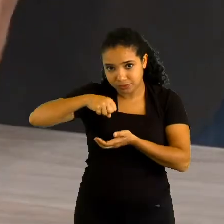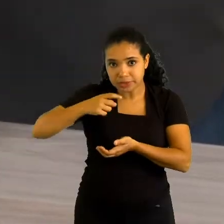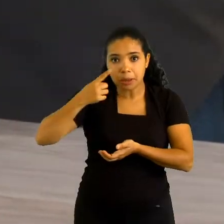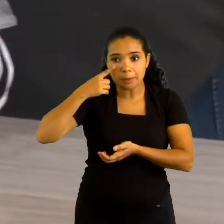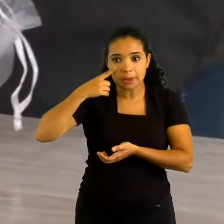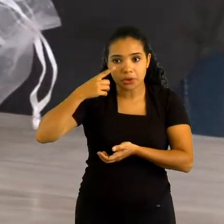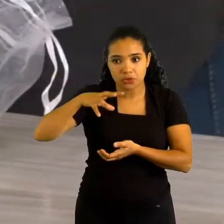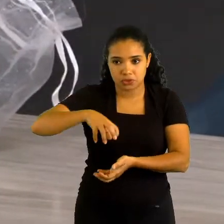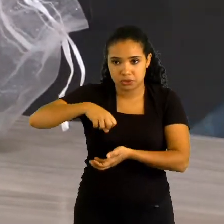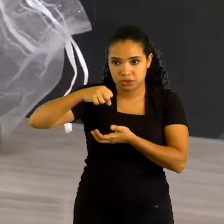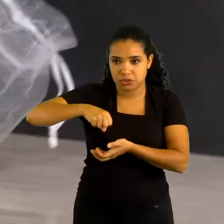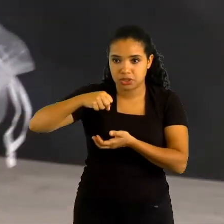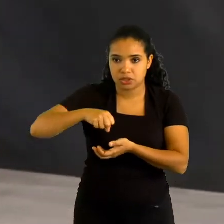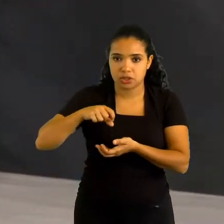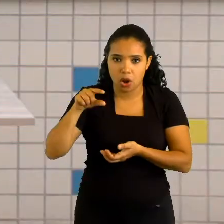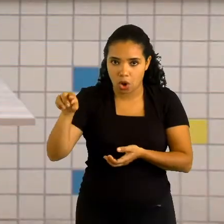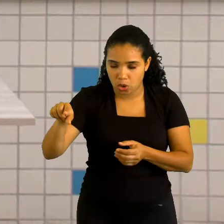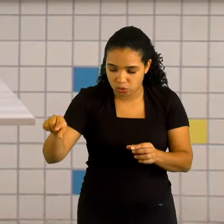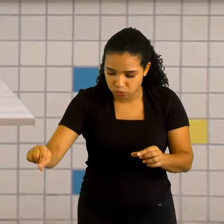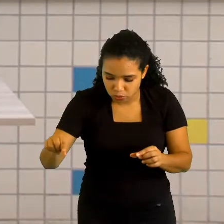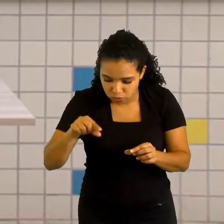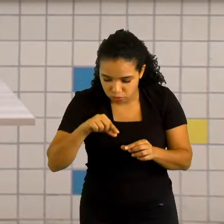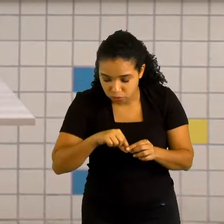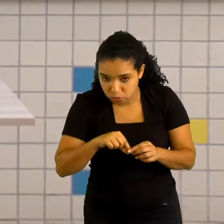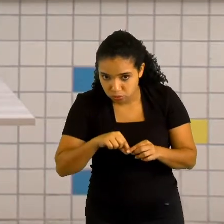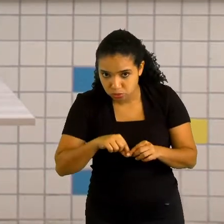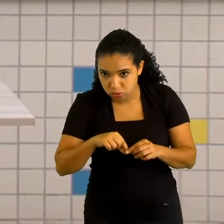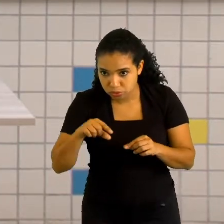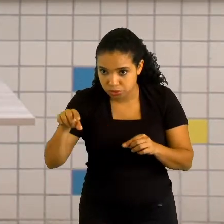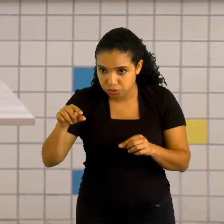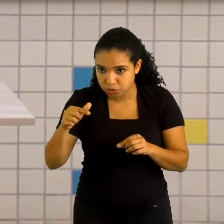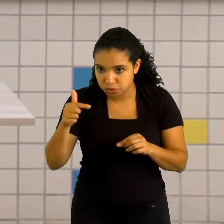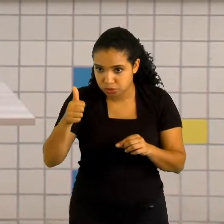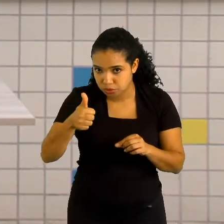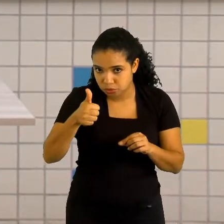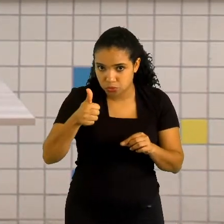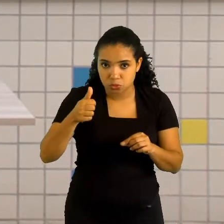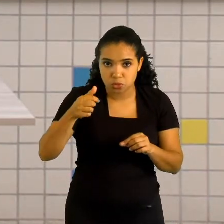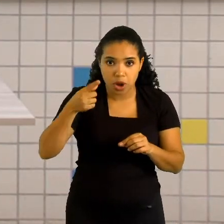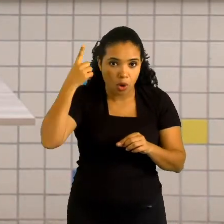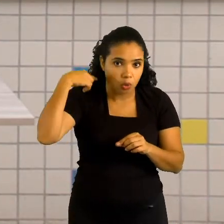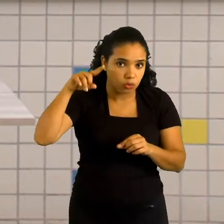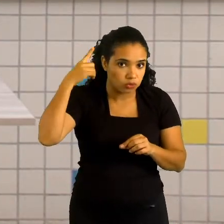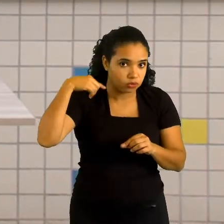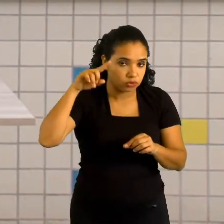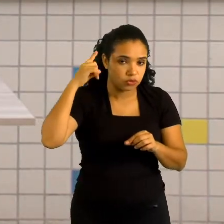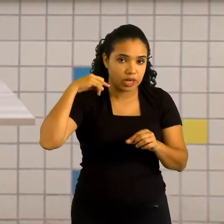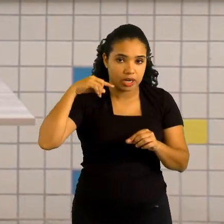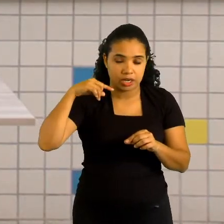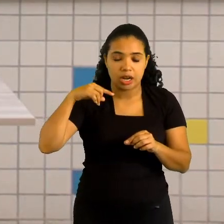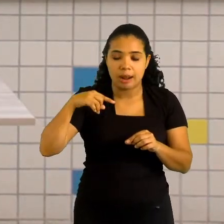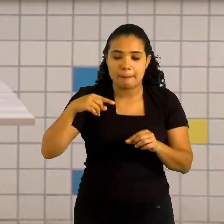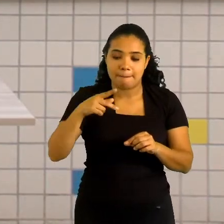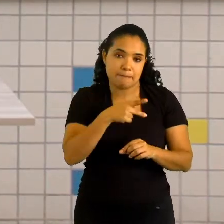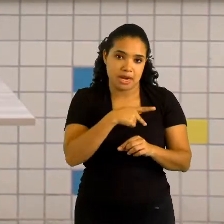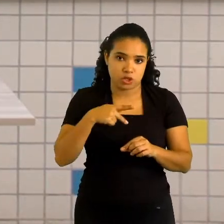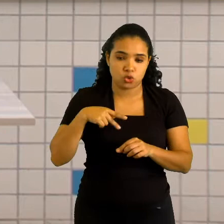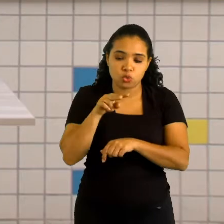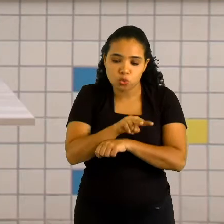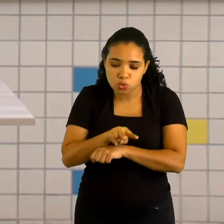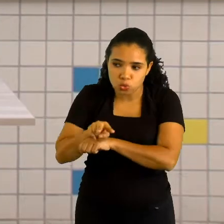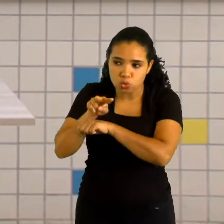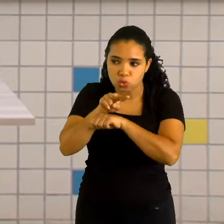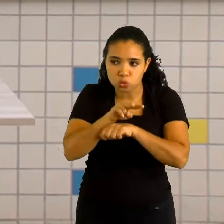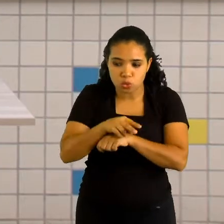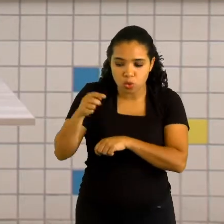pegava e ia contando o rebanho dele. Uma ovelha, por exemplo, eram pastores, né?